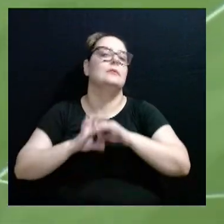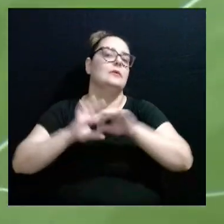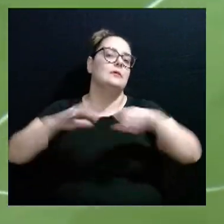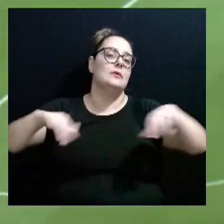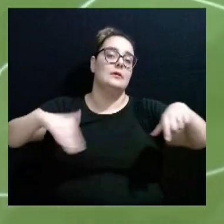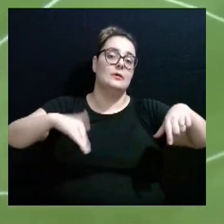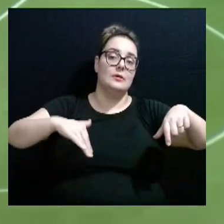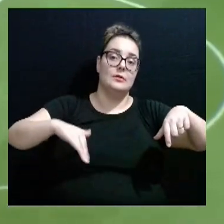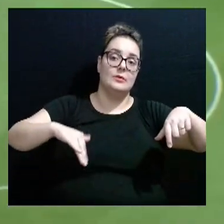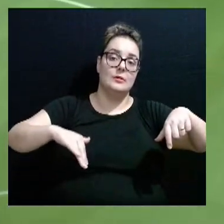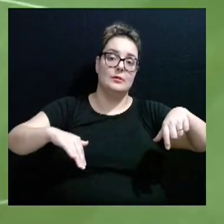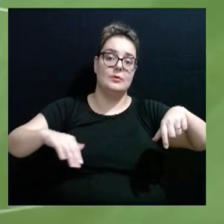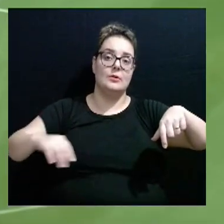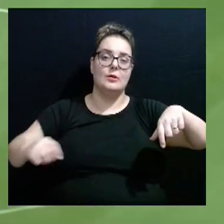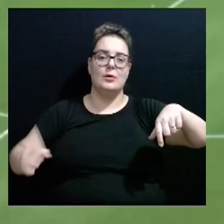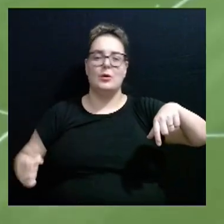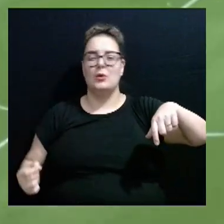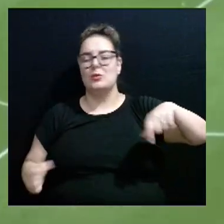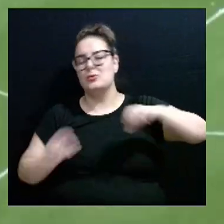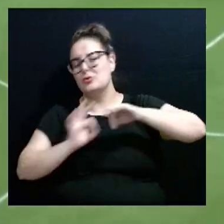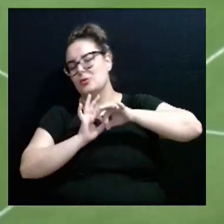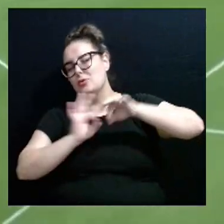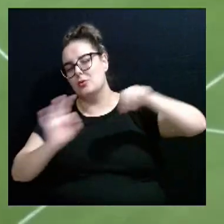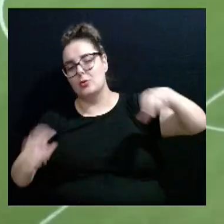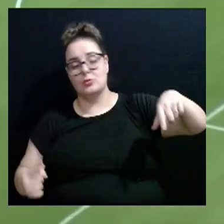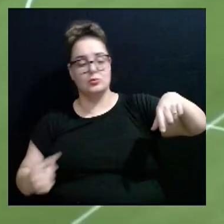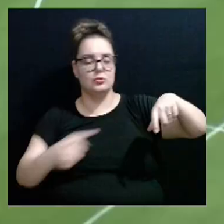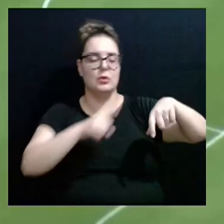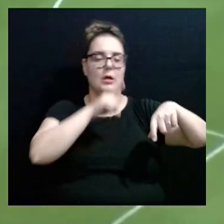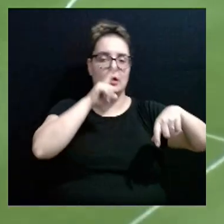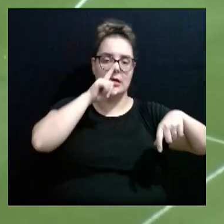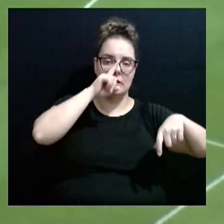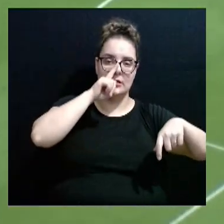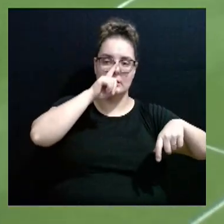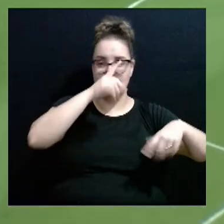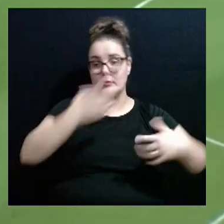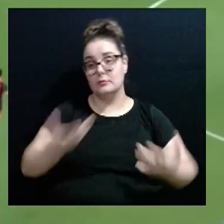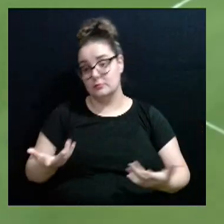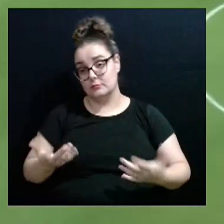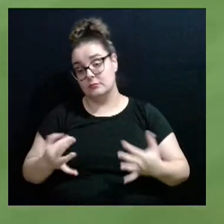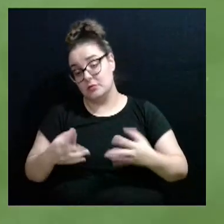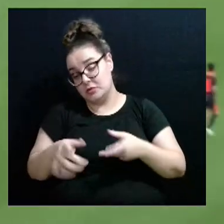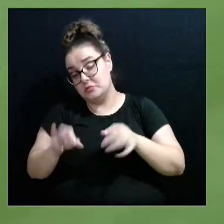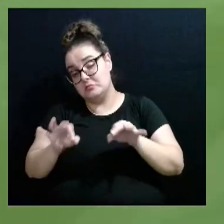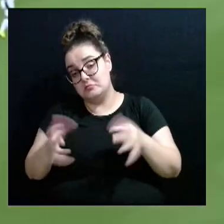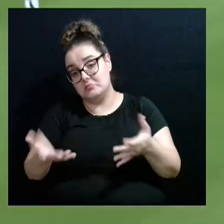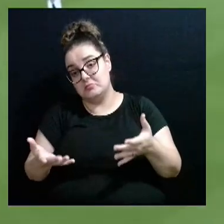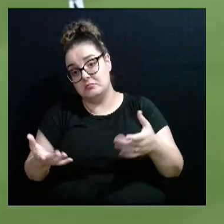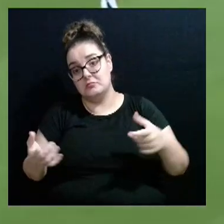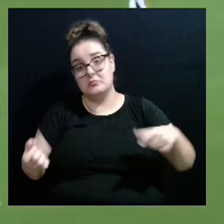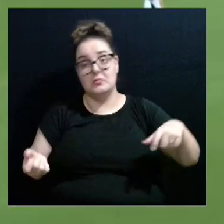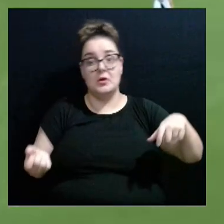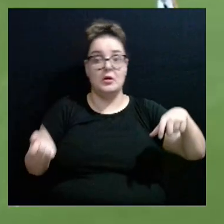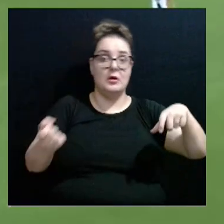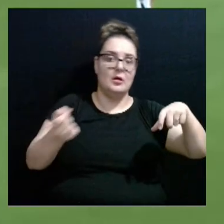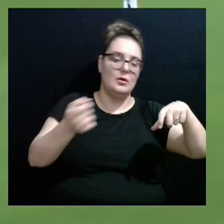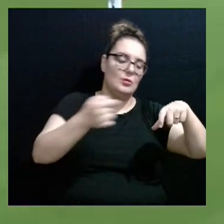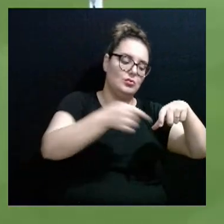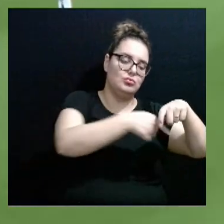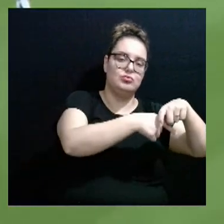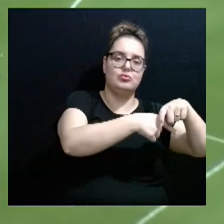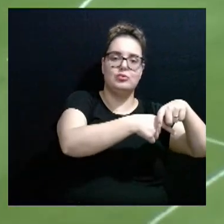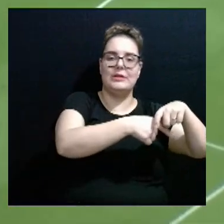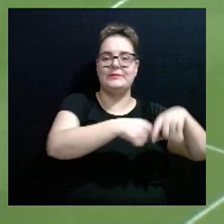de muito longe arriscou. Como estava dando tudo certo, a bola foi no ângulo, sem chances para